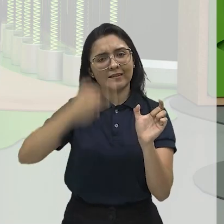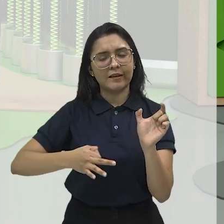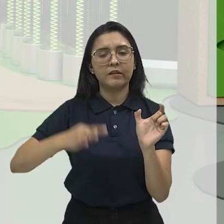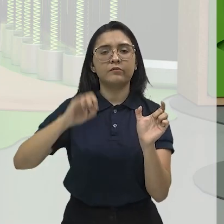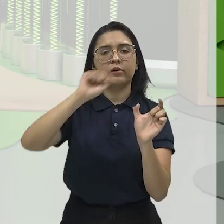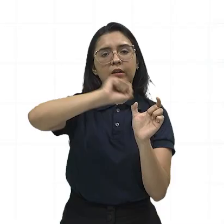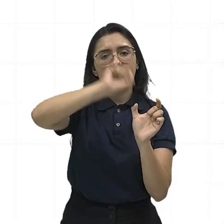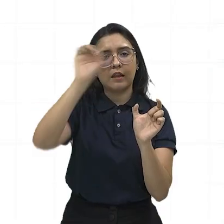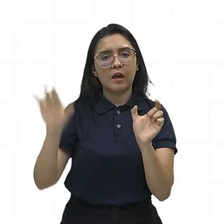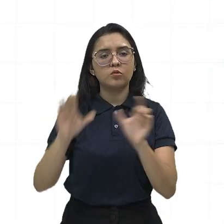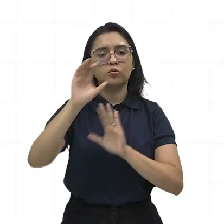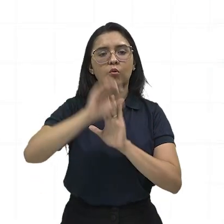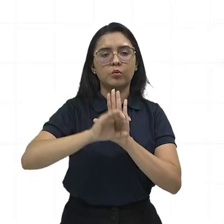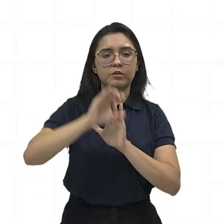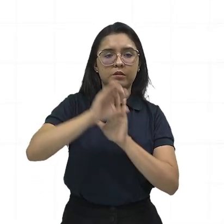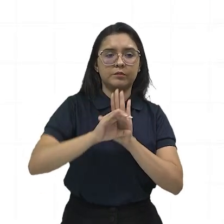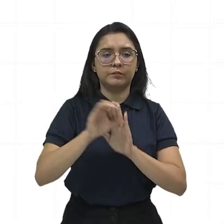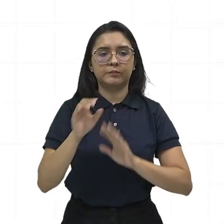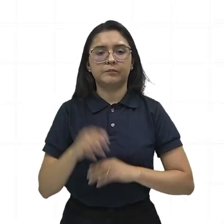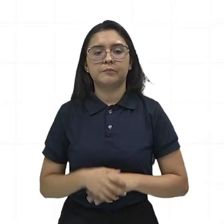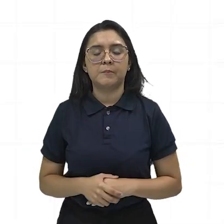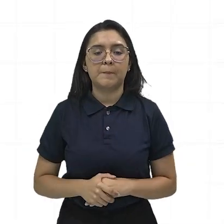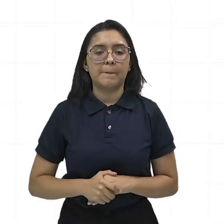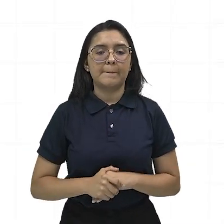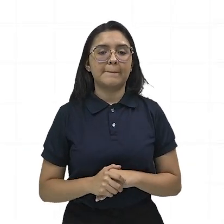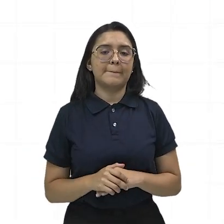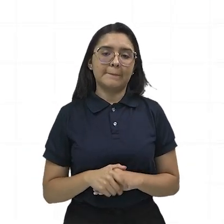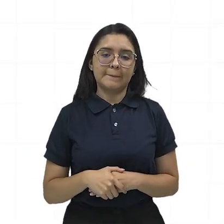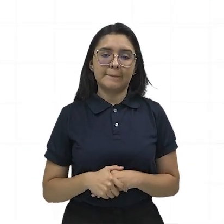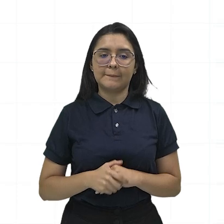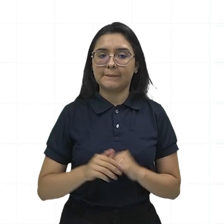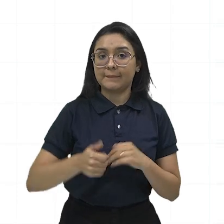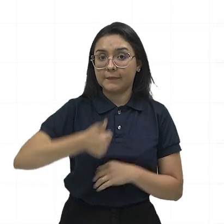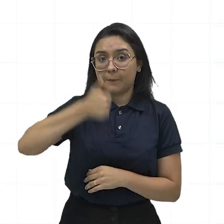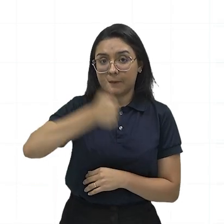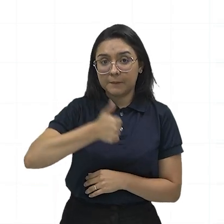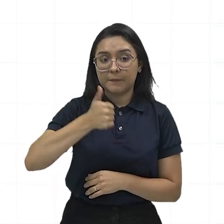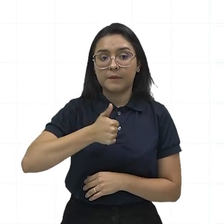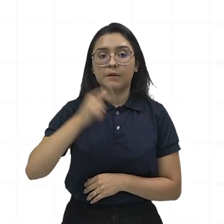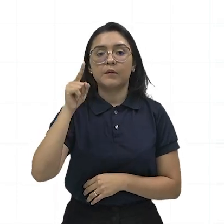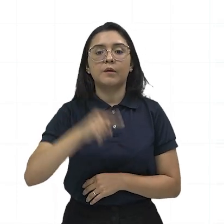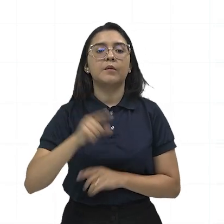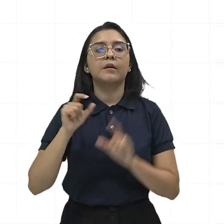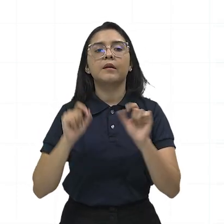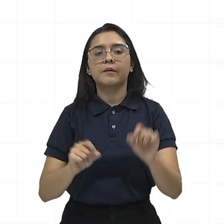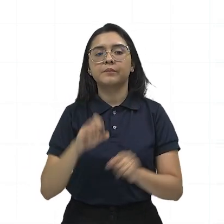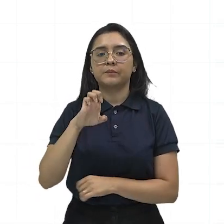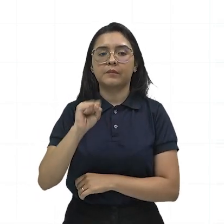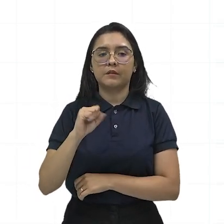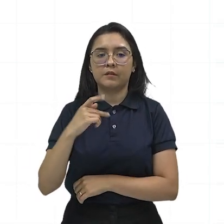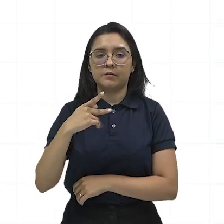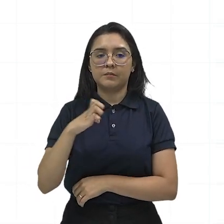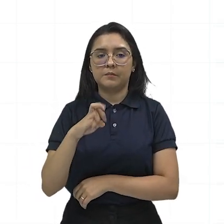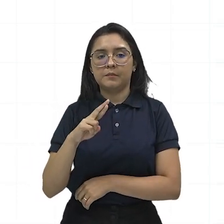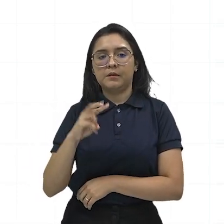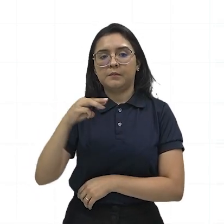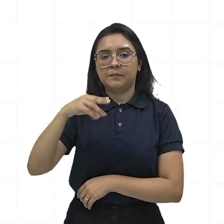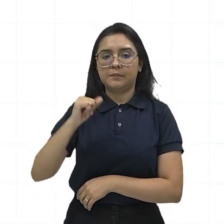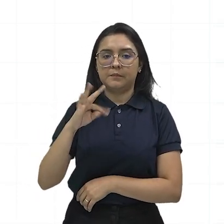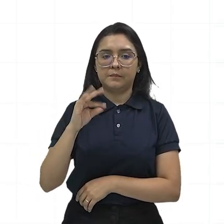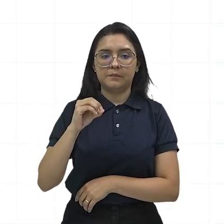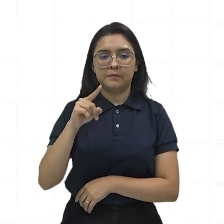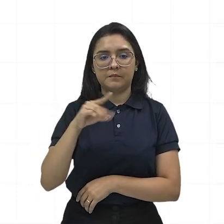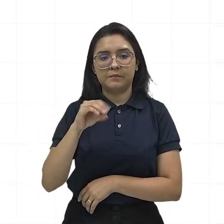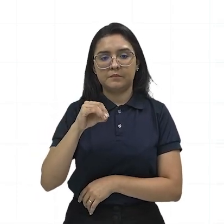pouquinho melhor os conceitos desse processo. O primeiro deles é espermatozoide, né? Os espermatozoides, como eu falei